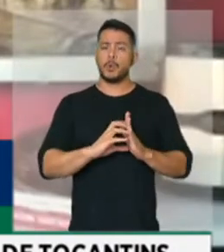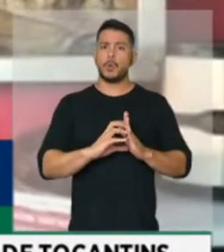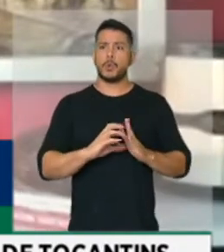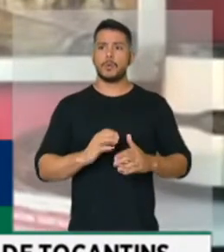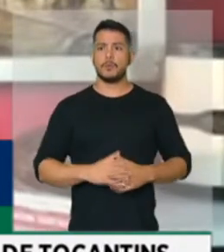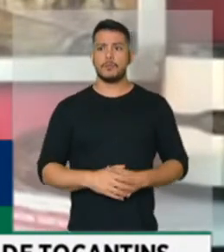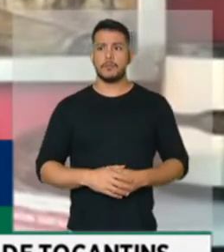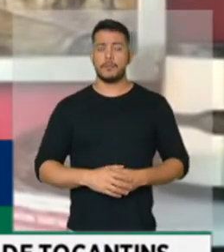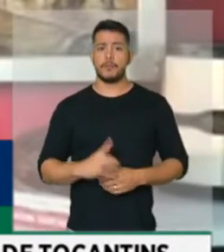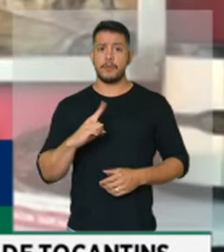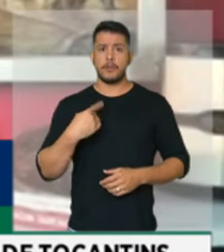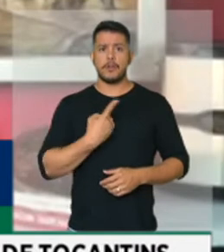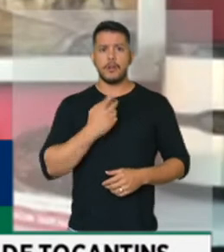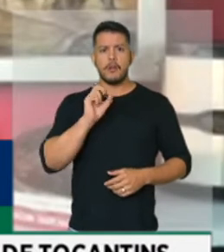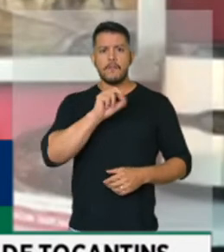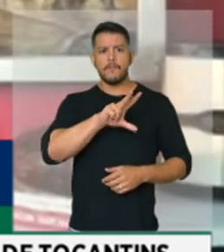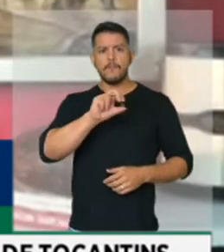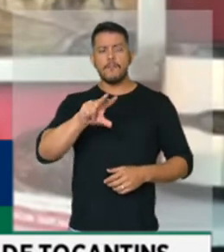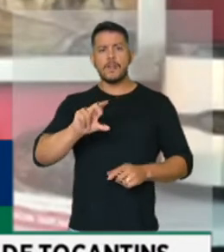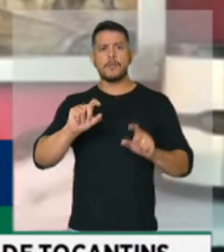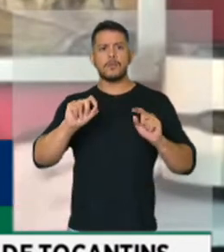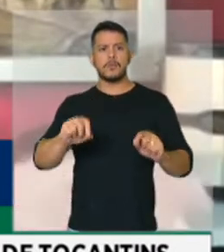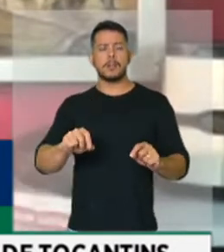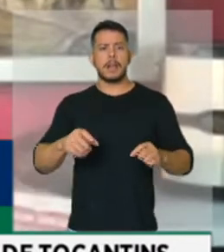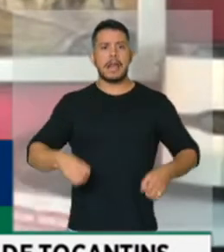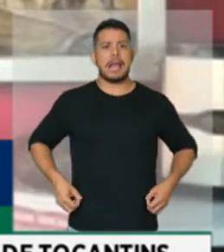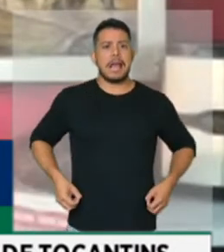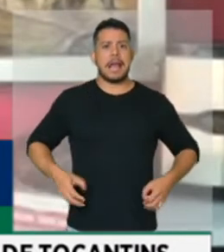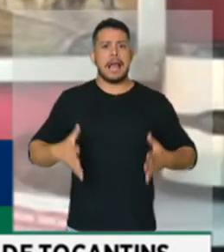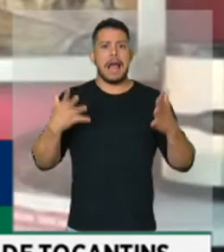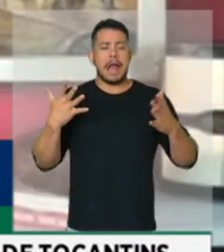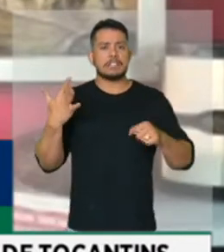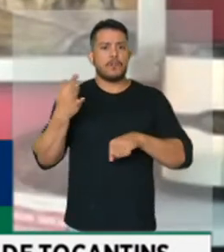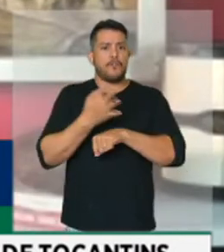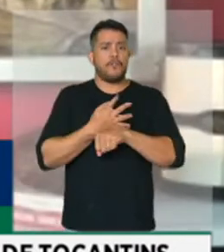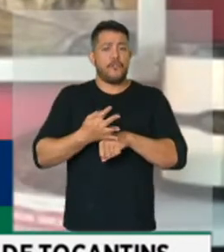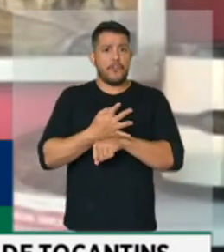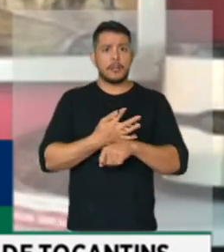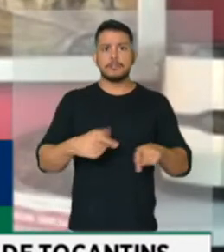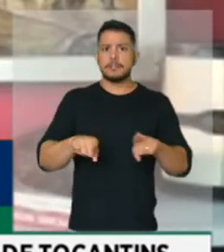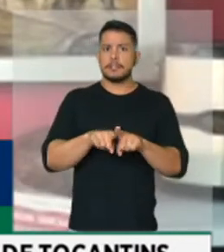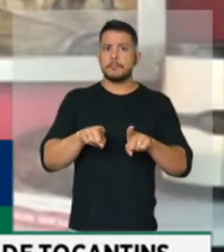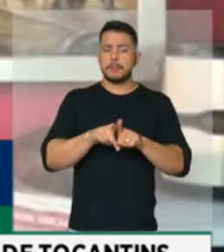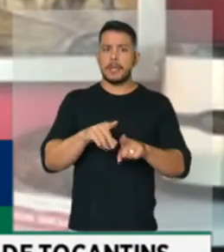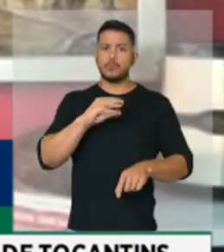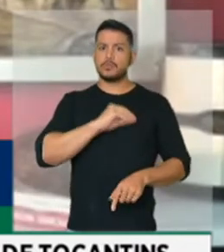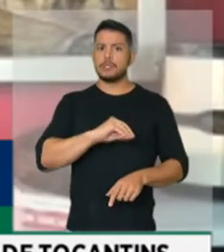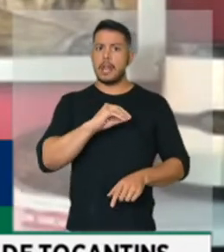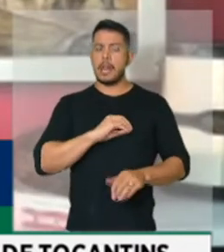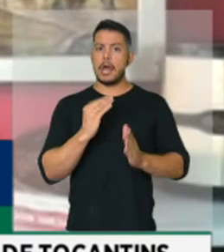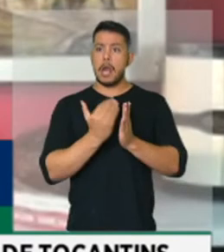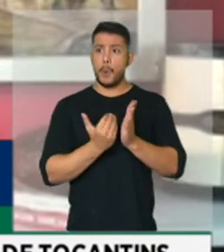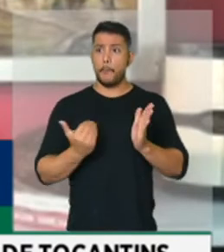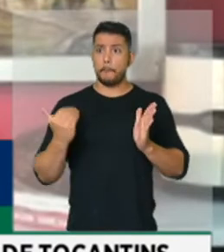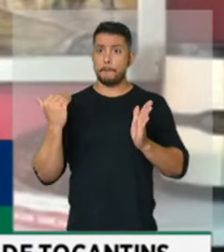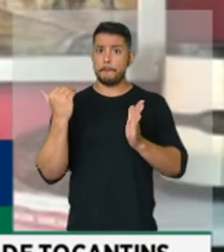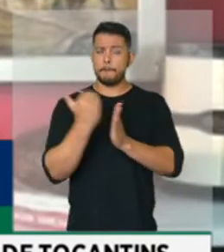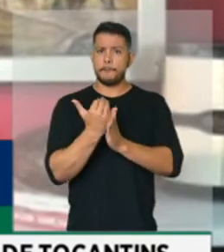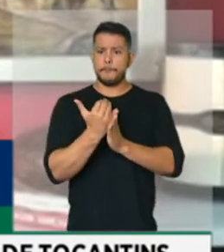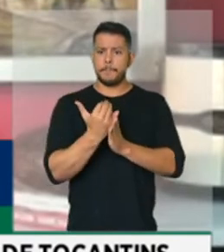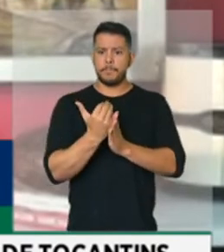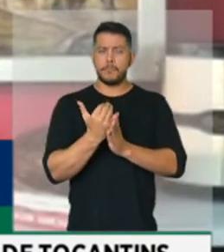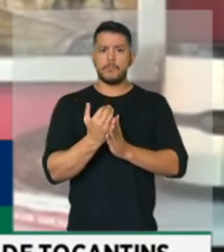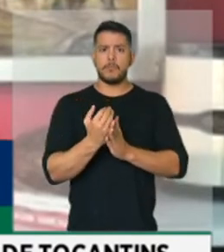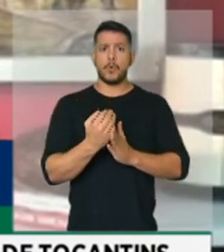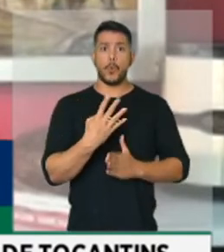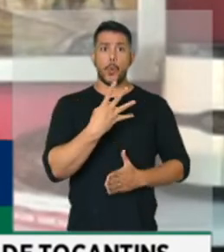férias navabescas, o aumento do próprio salário do presidente da República de pouco mais de 30 mil para